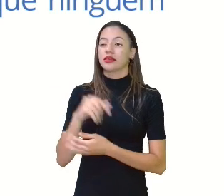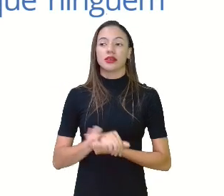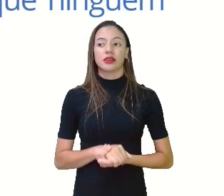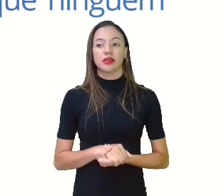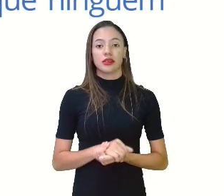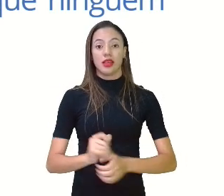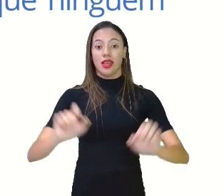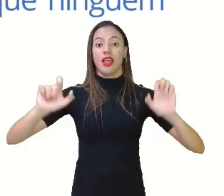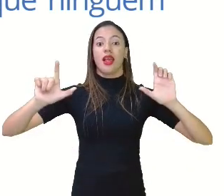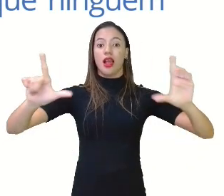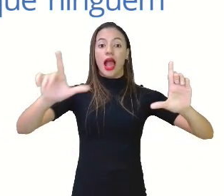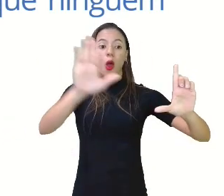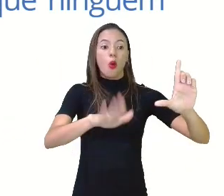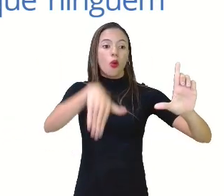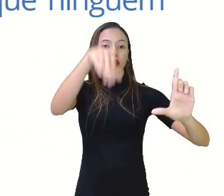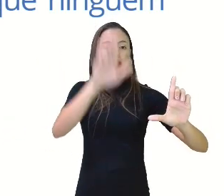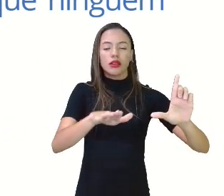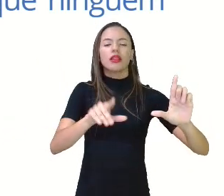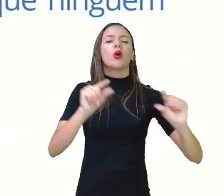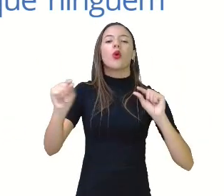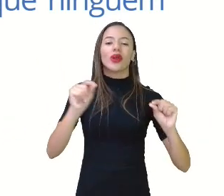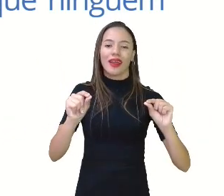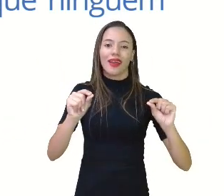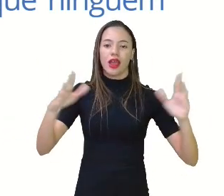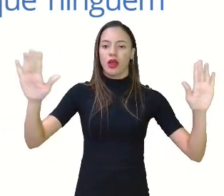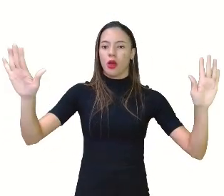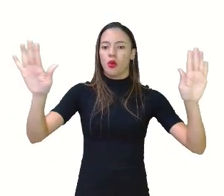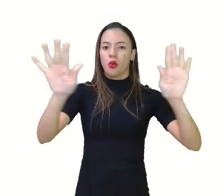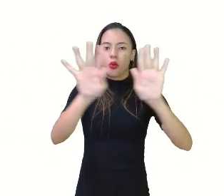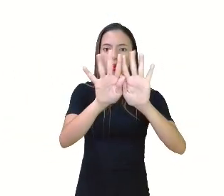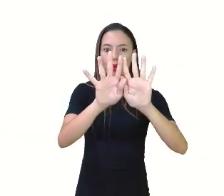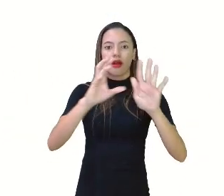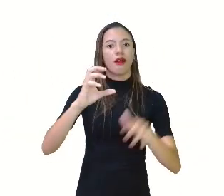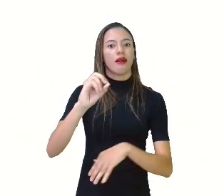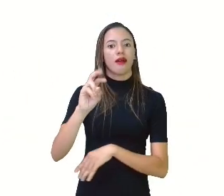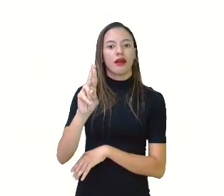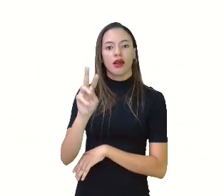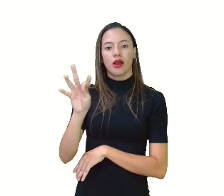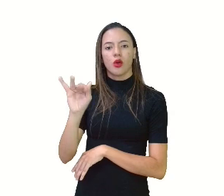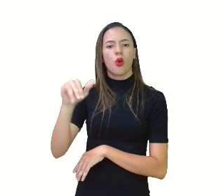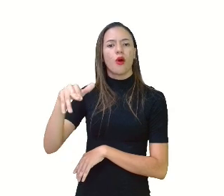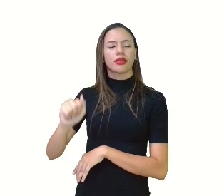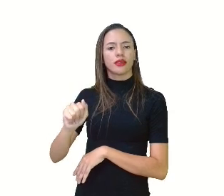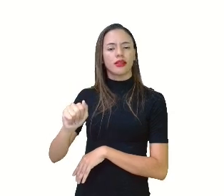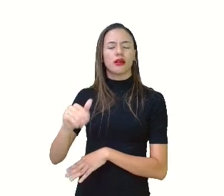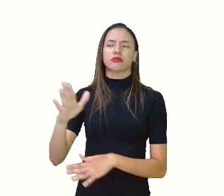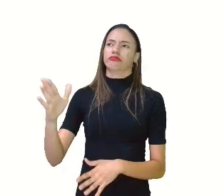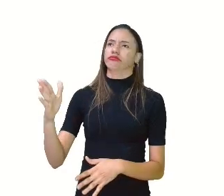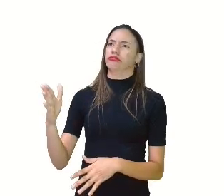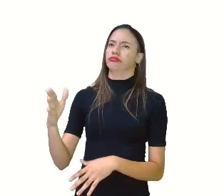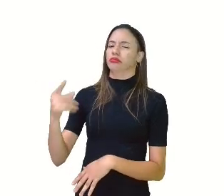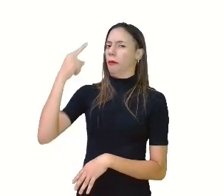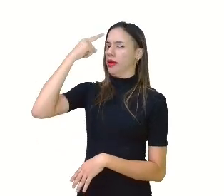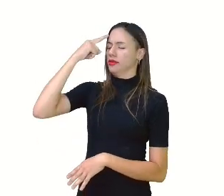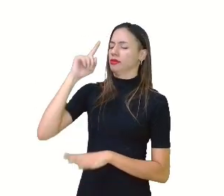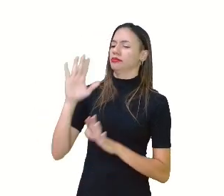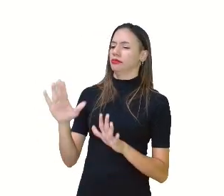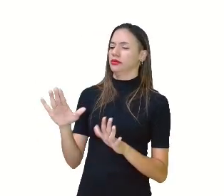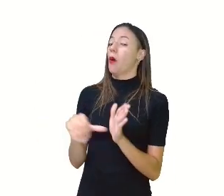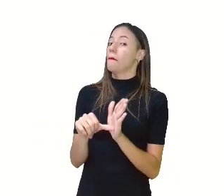o quadro era a cortina. Aí a gente diz, poxa, o